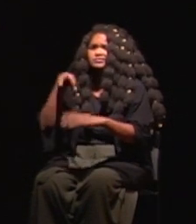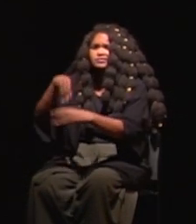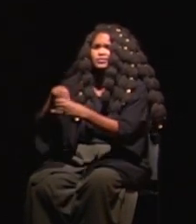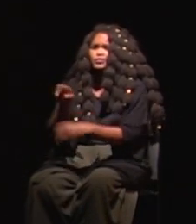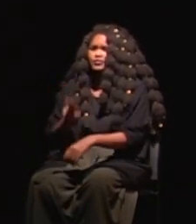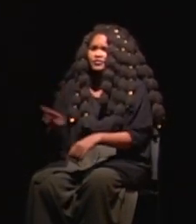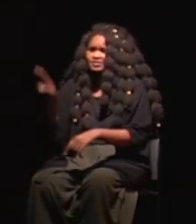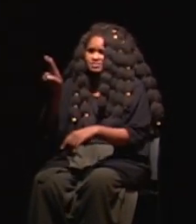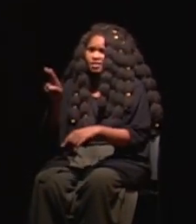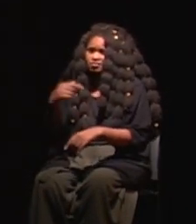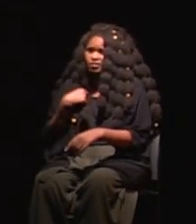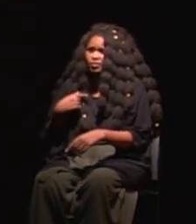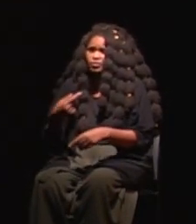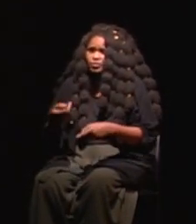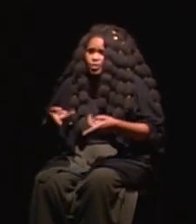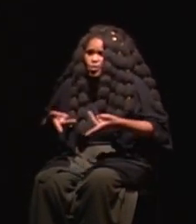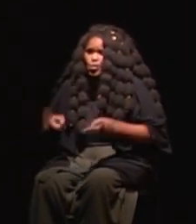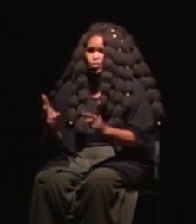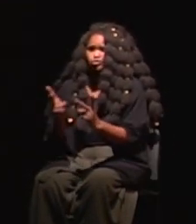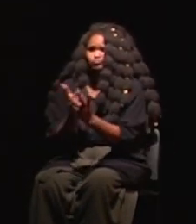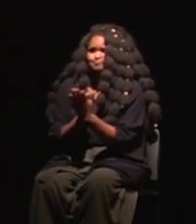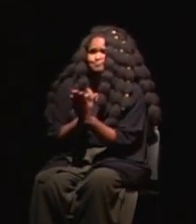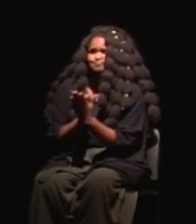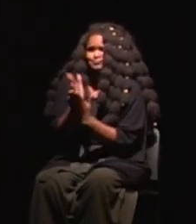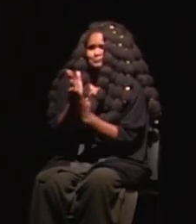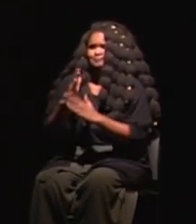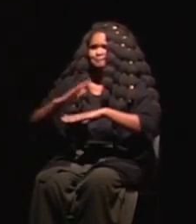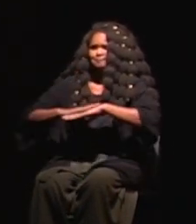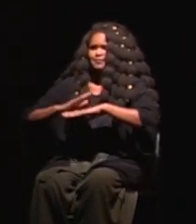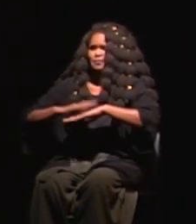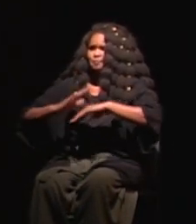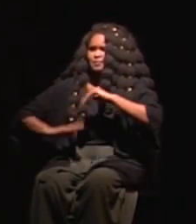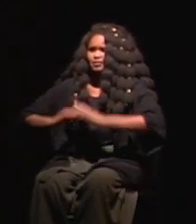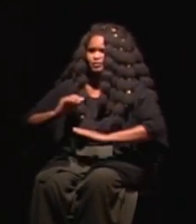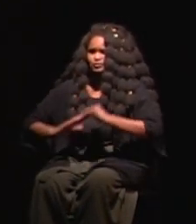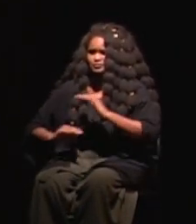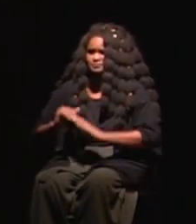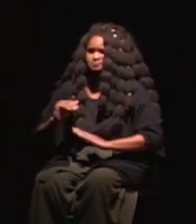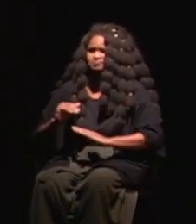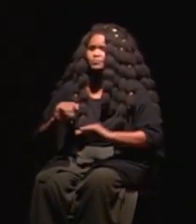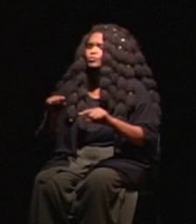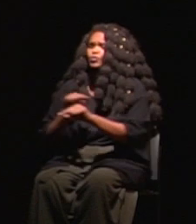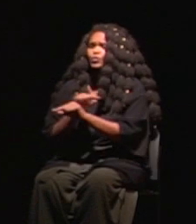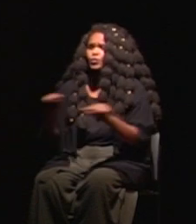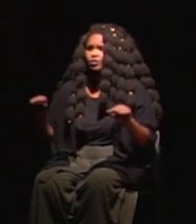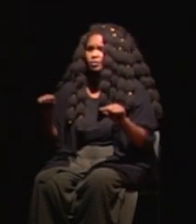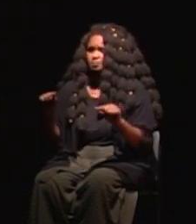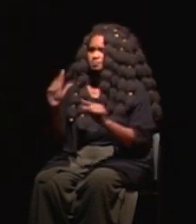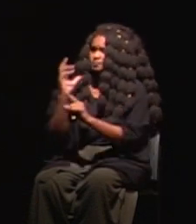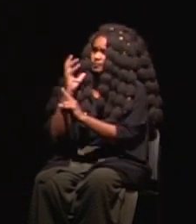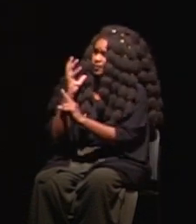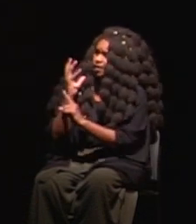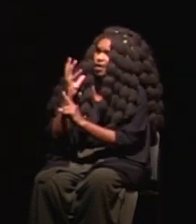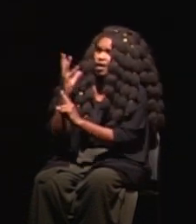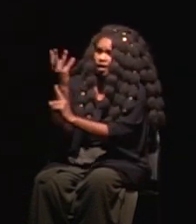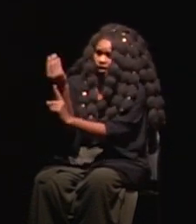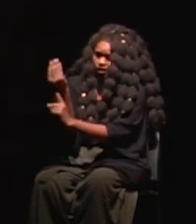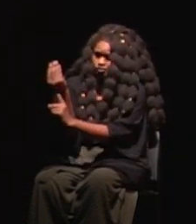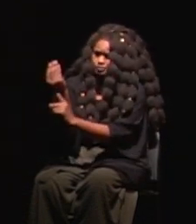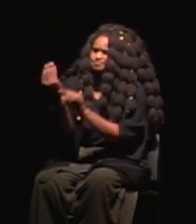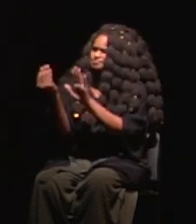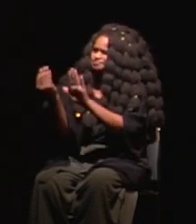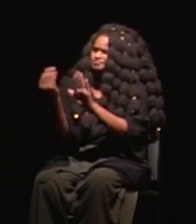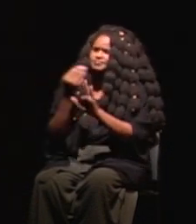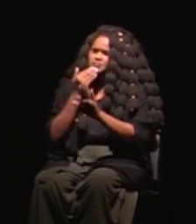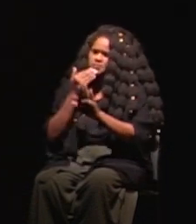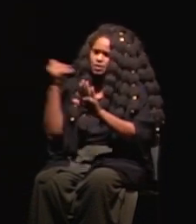eu permaneço fiel a essa prática de que a arte, ou, melhor, o